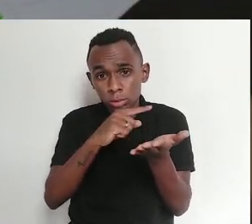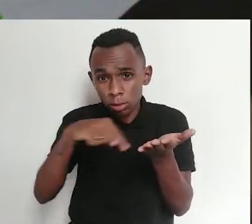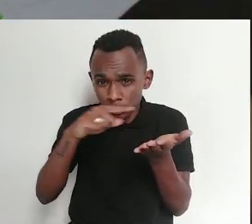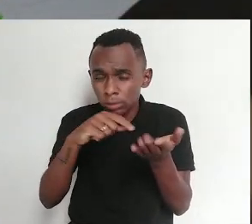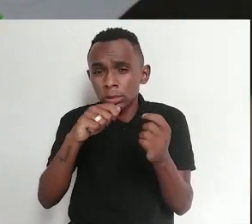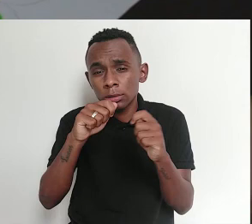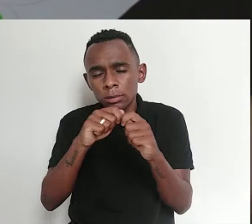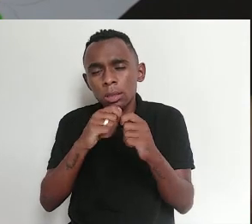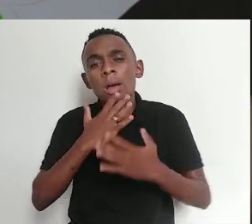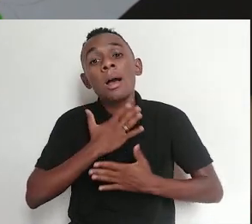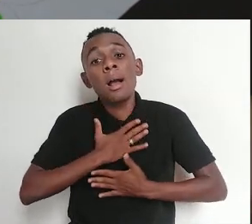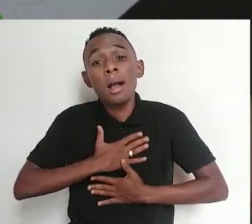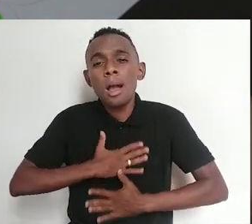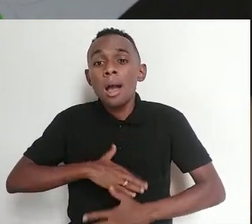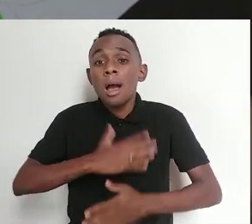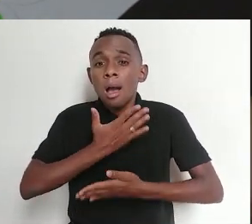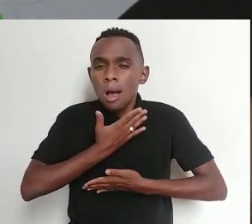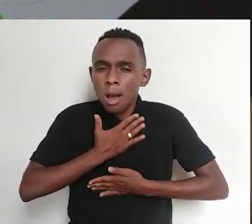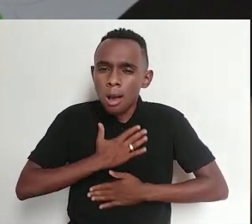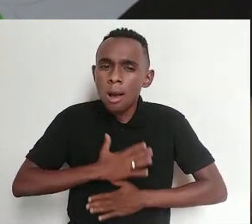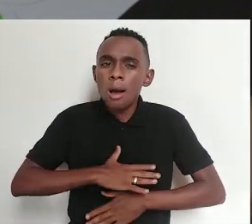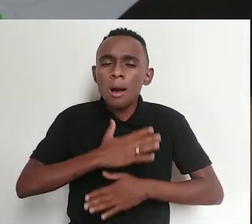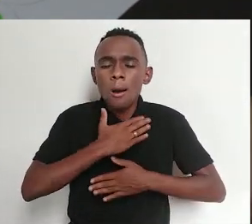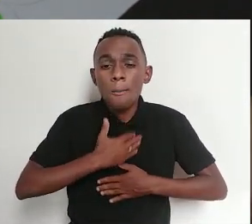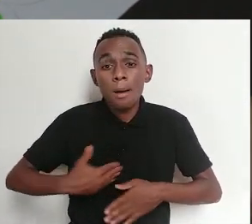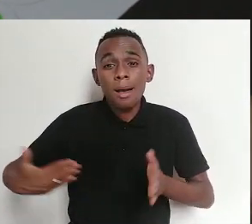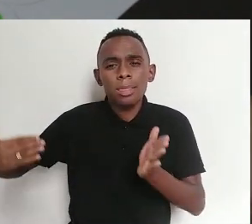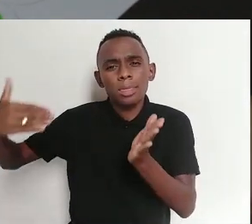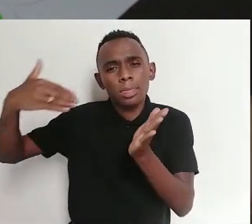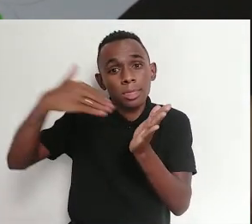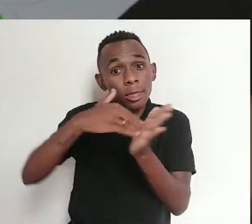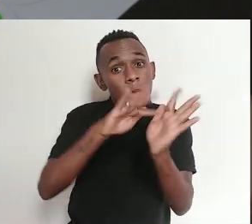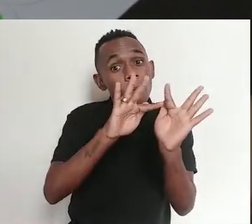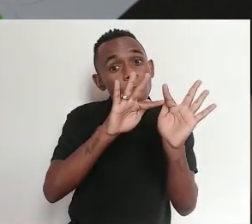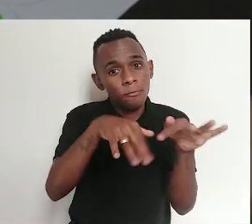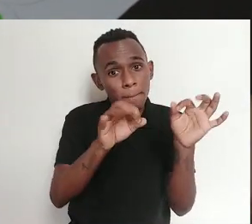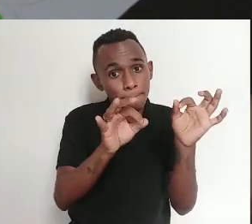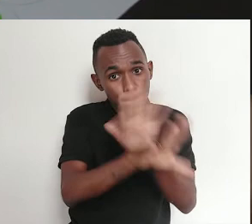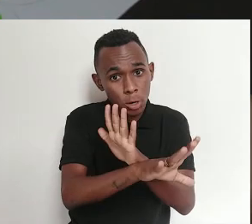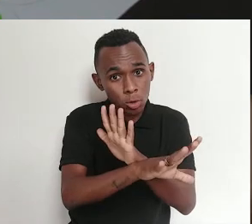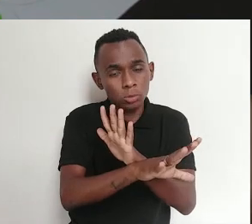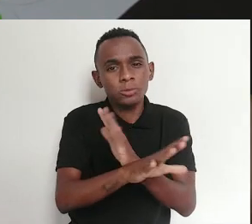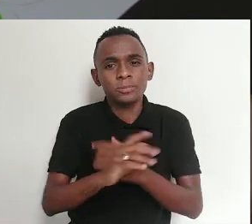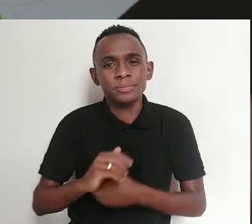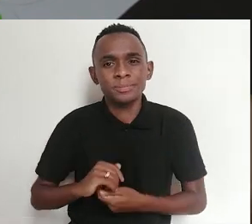com calma até terminar toda a mandala.